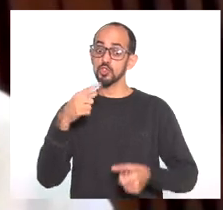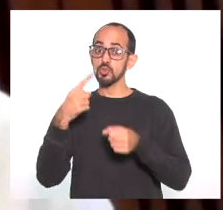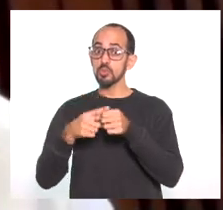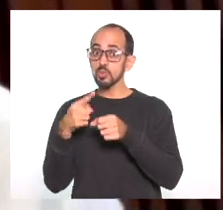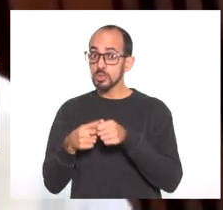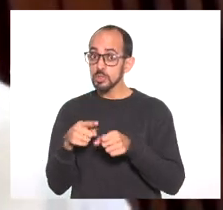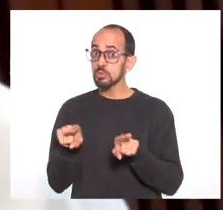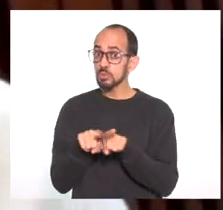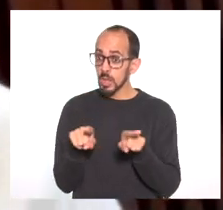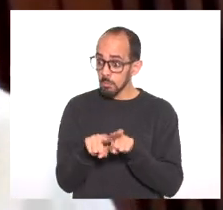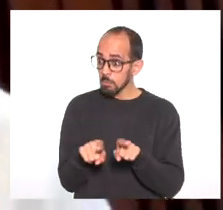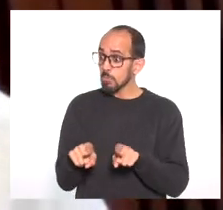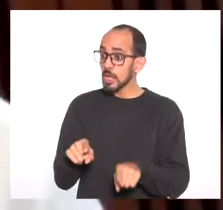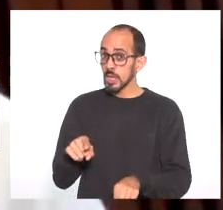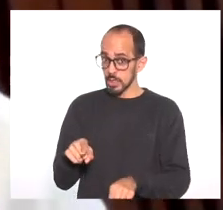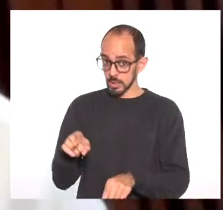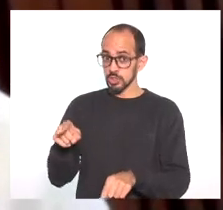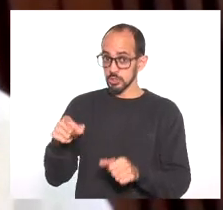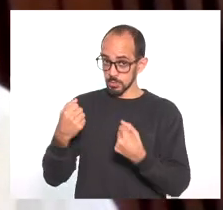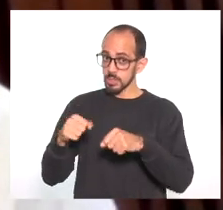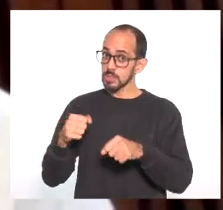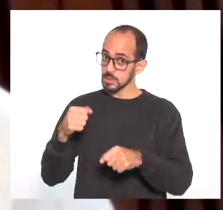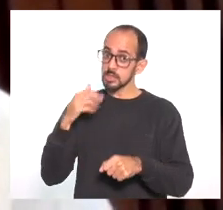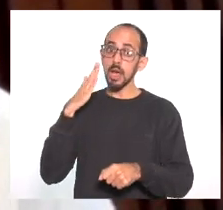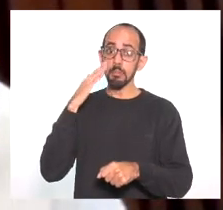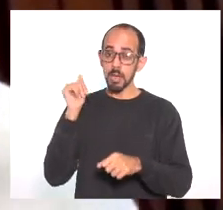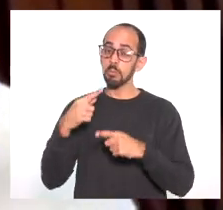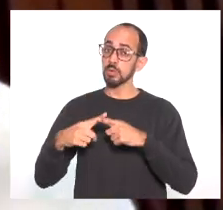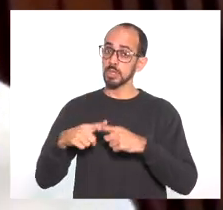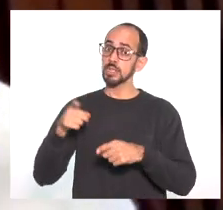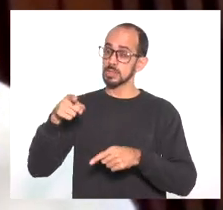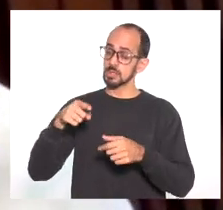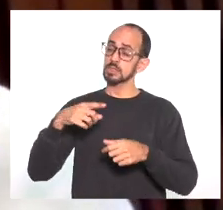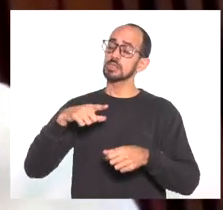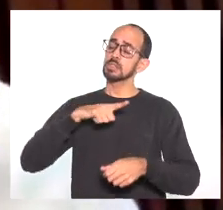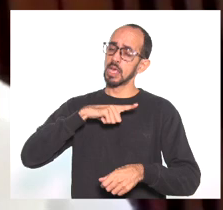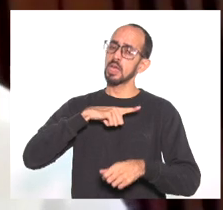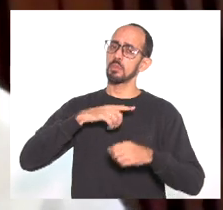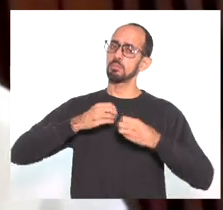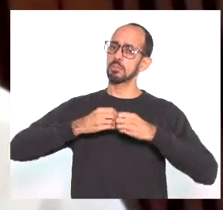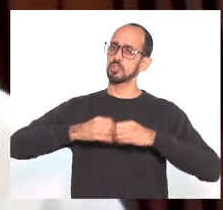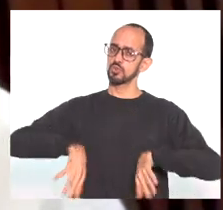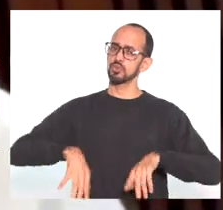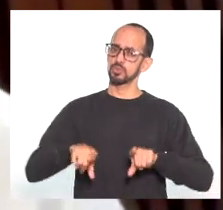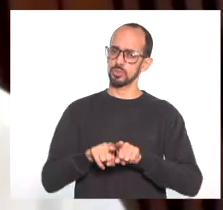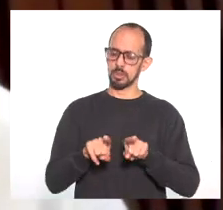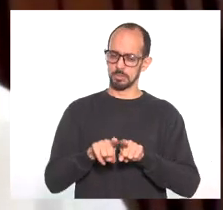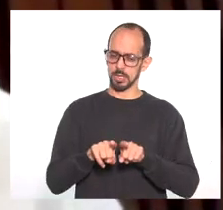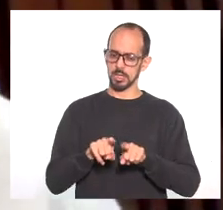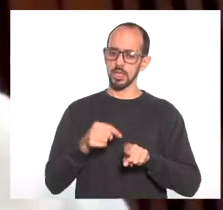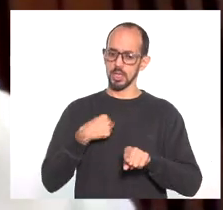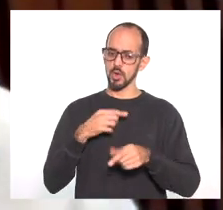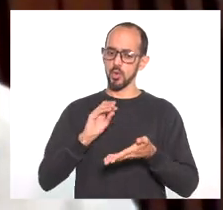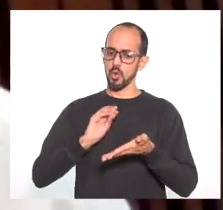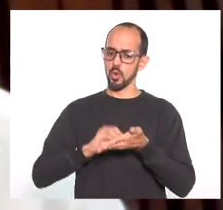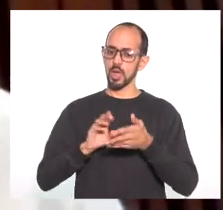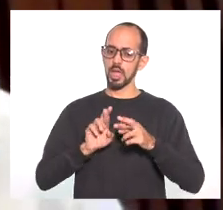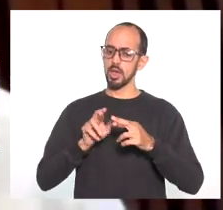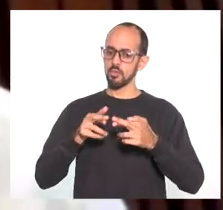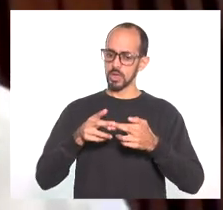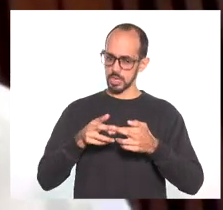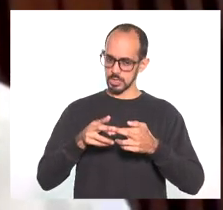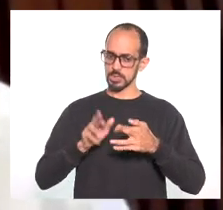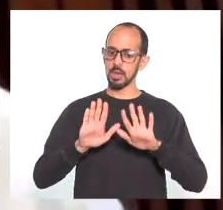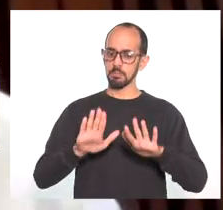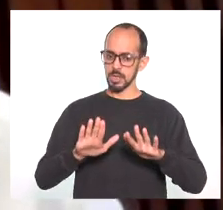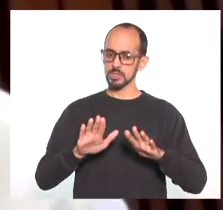são profundamente prejudicados por essa perda de receita. Então, eu já tinha feito referência a isso, mas não queria deixar